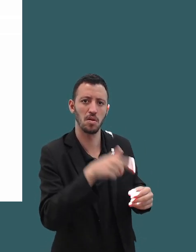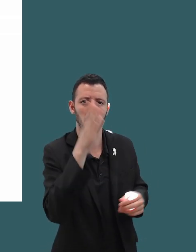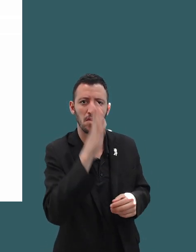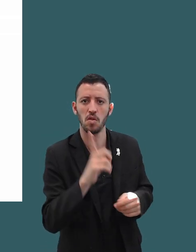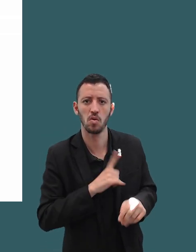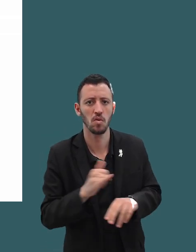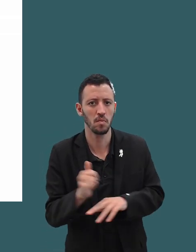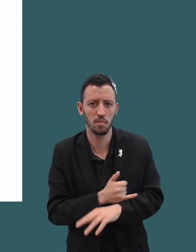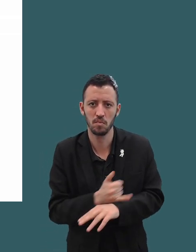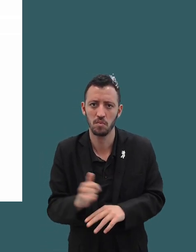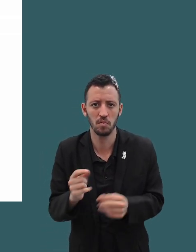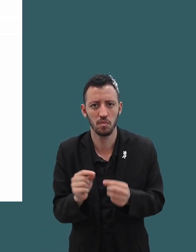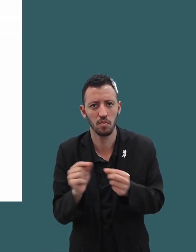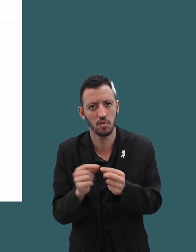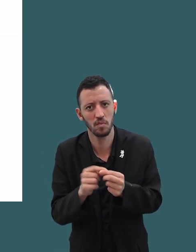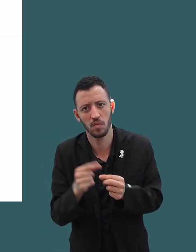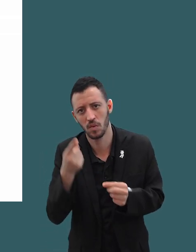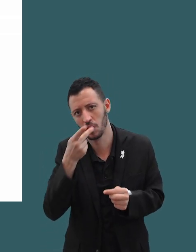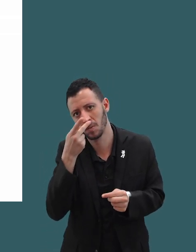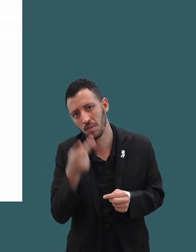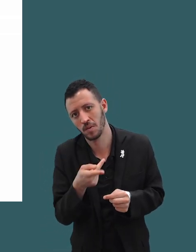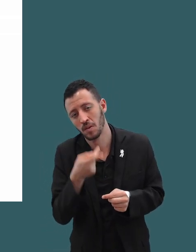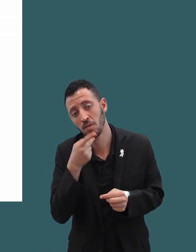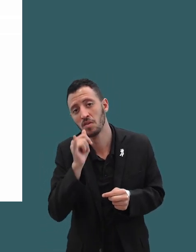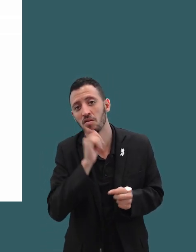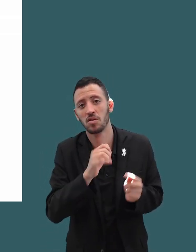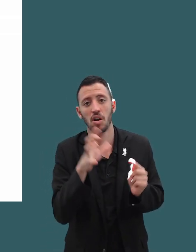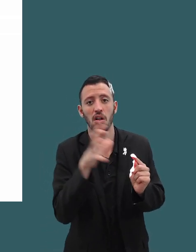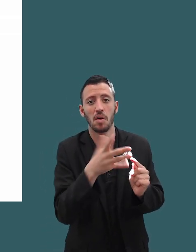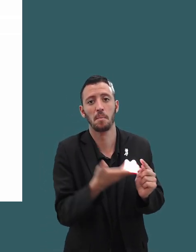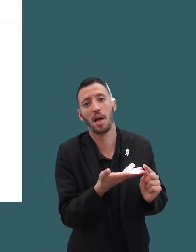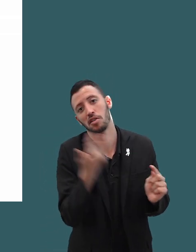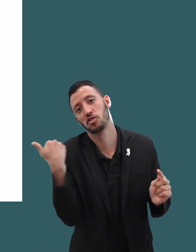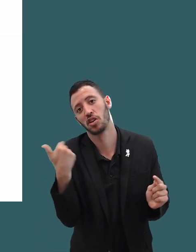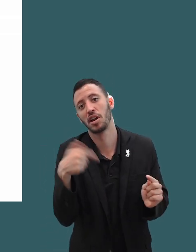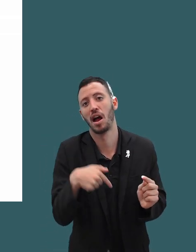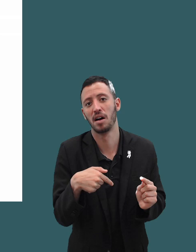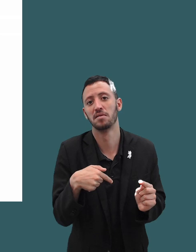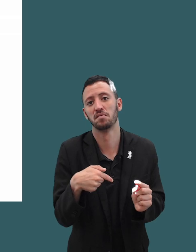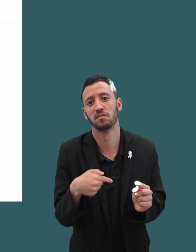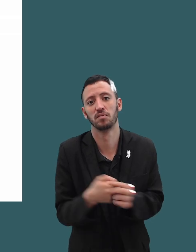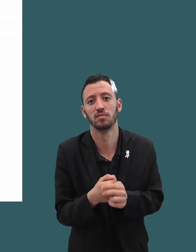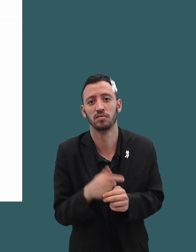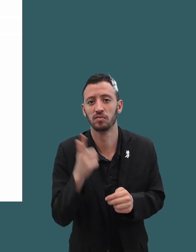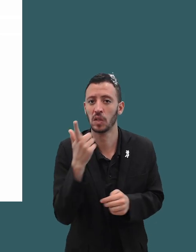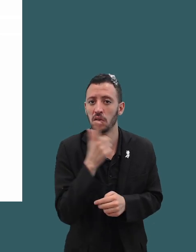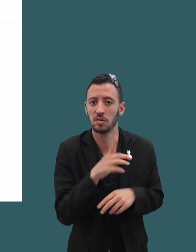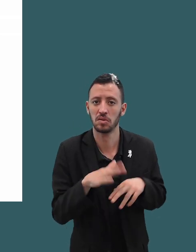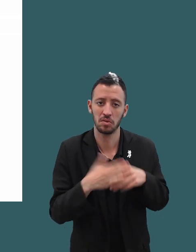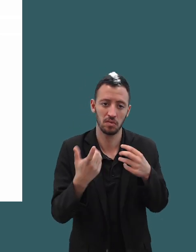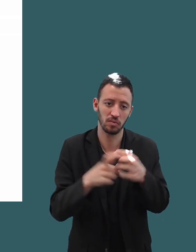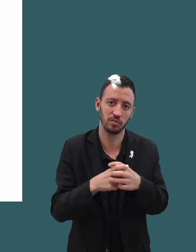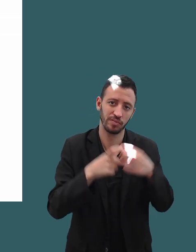mecanismo coercitivo a não ser ameaçar tirar do ar, que funcione. E elas são grandes